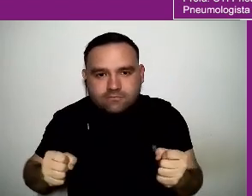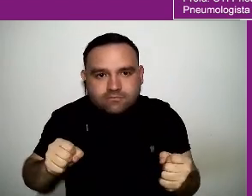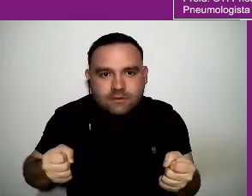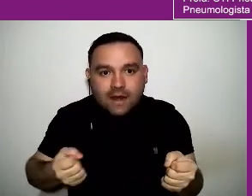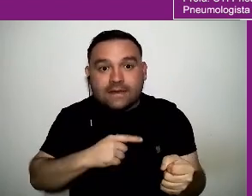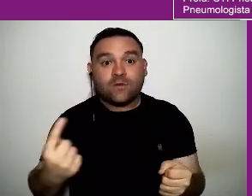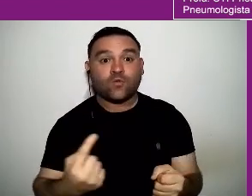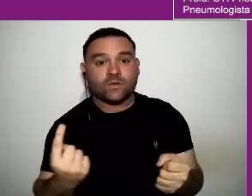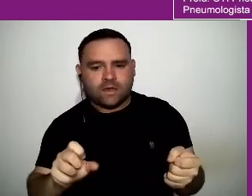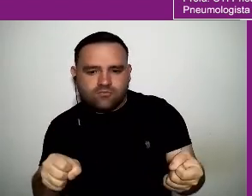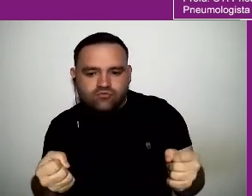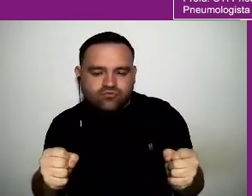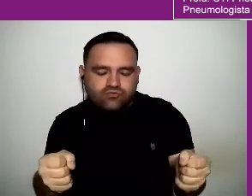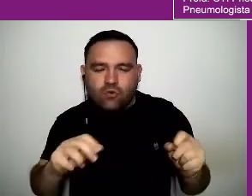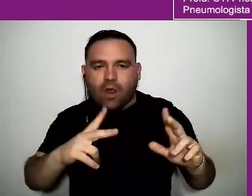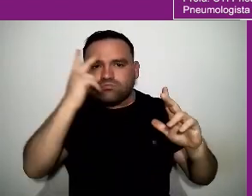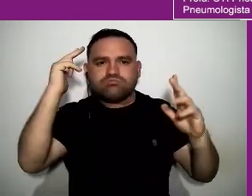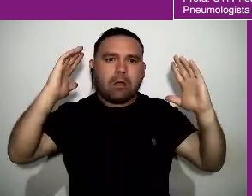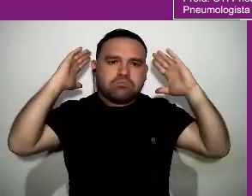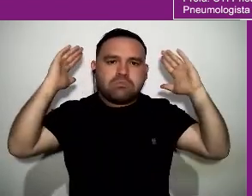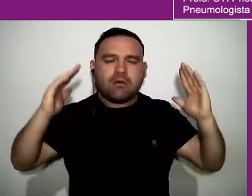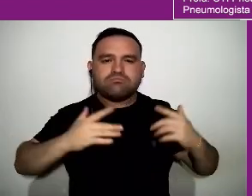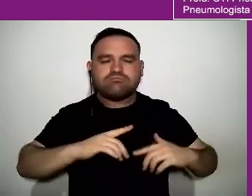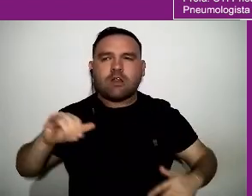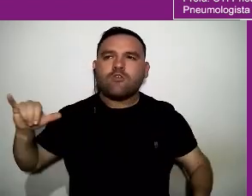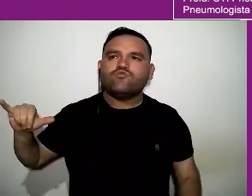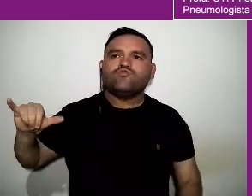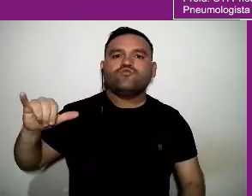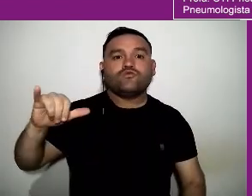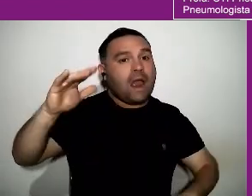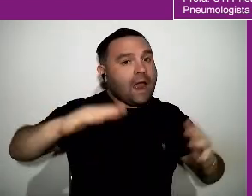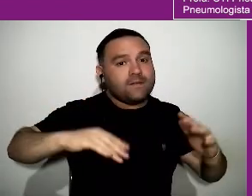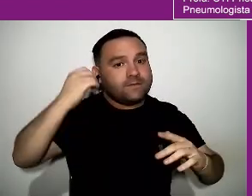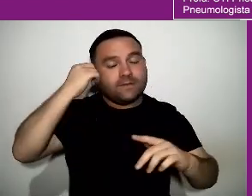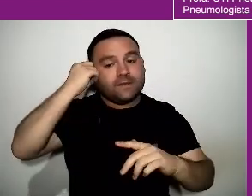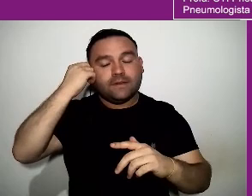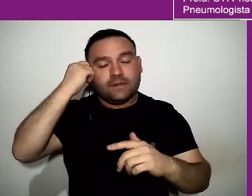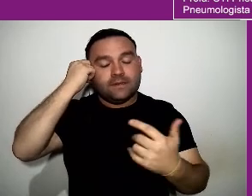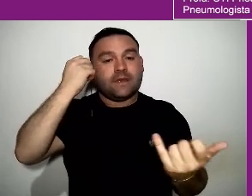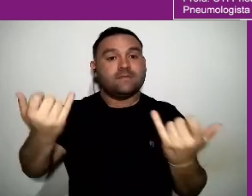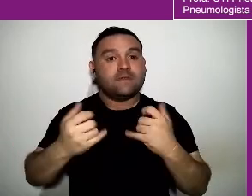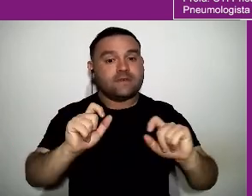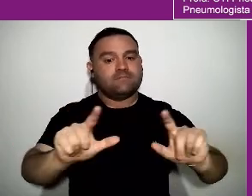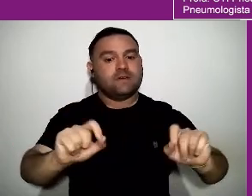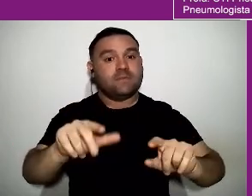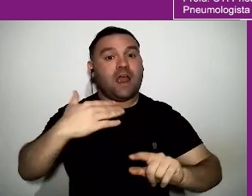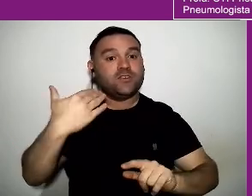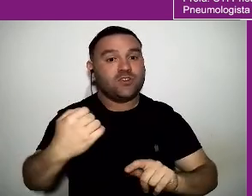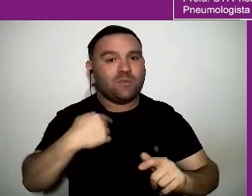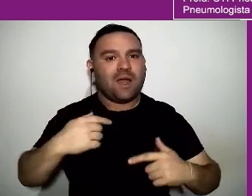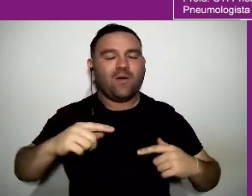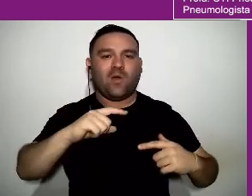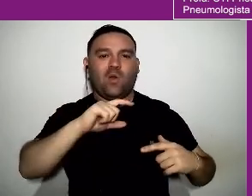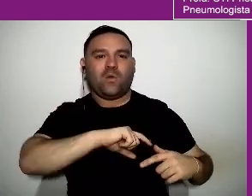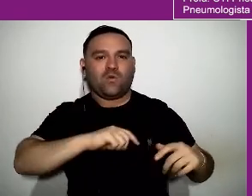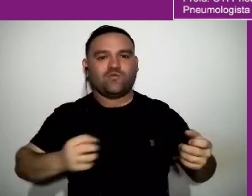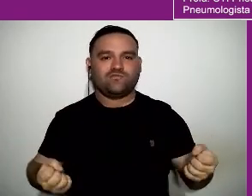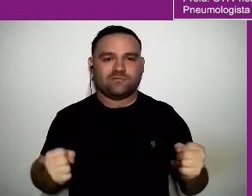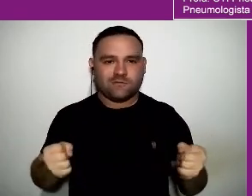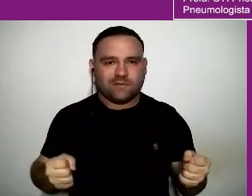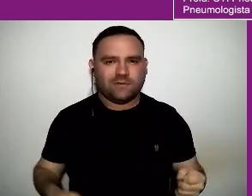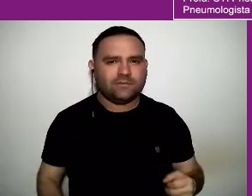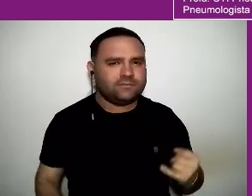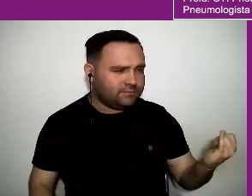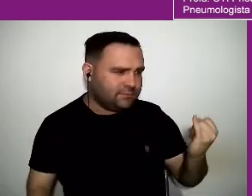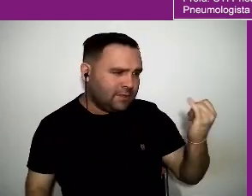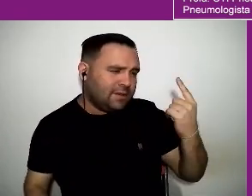autopiloto consegue voar o avião, outras vezes ele alarma e chama o piloto. Isso é importante, porque